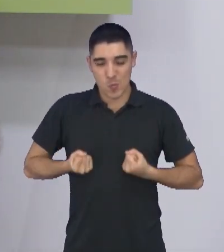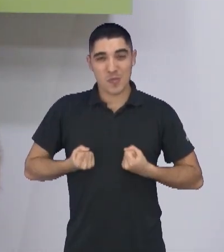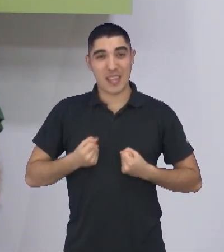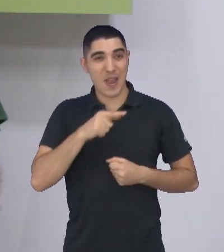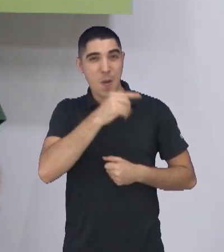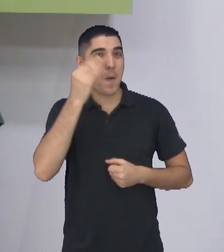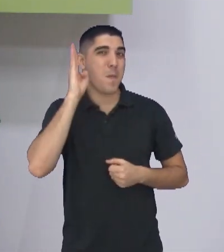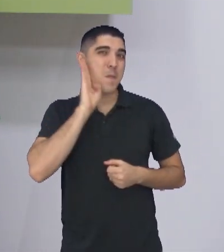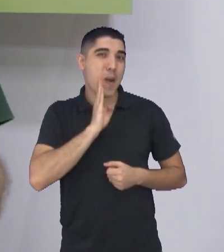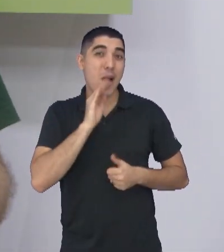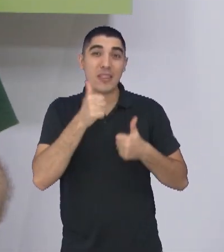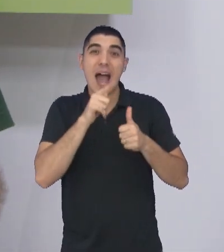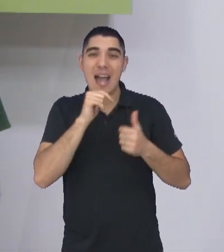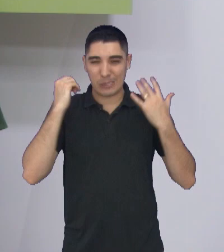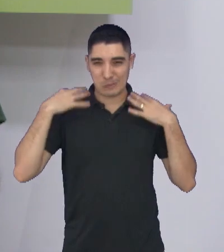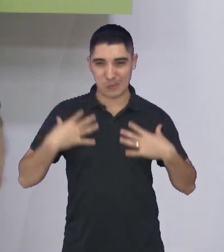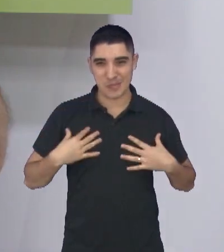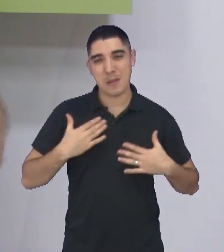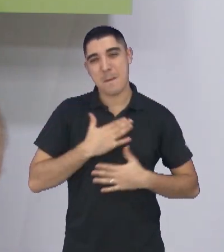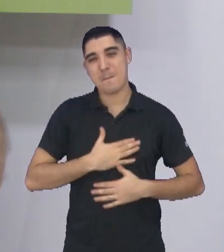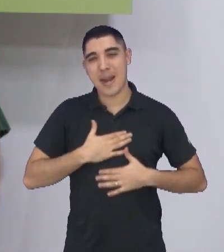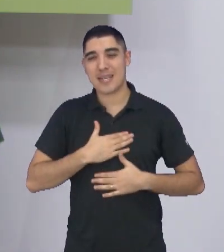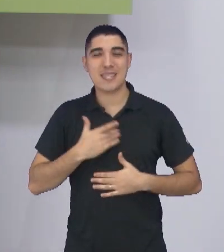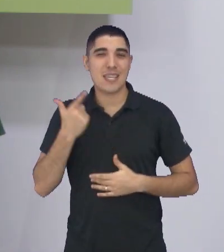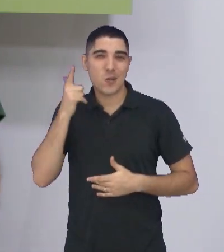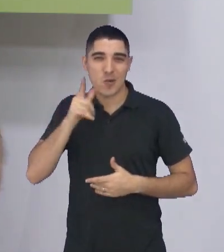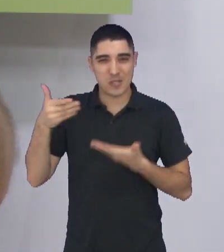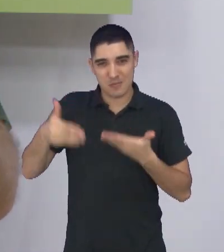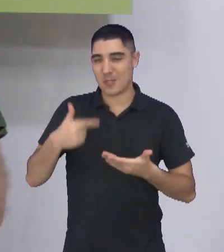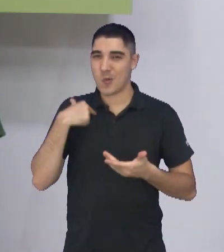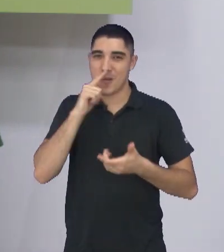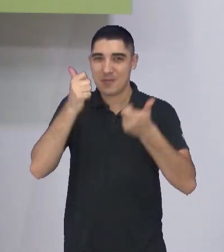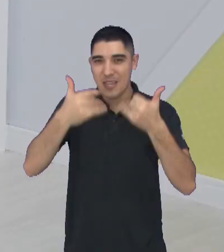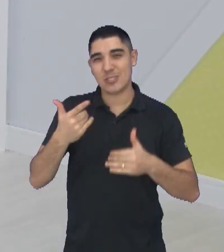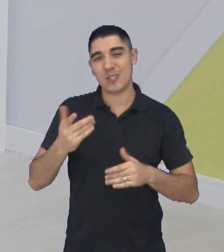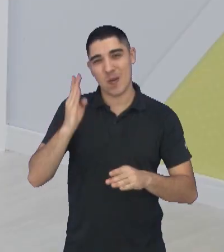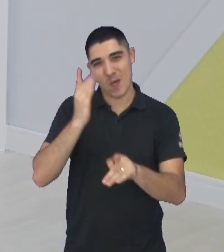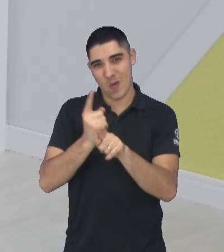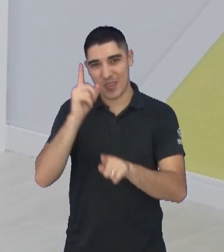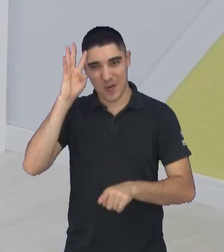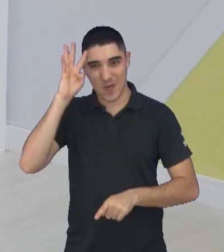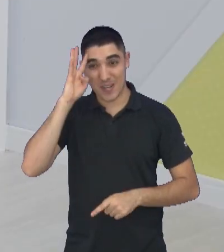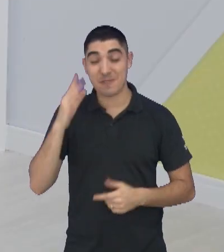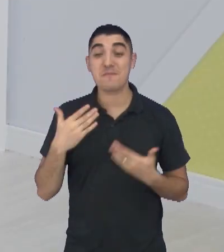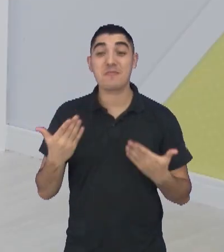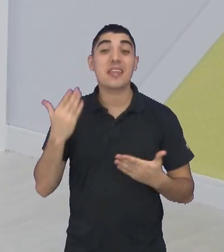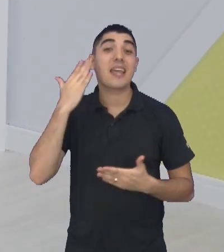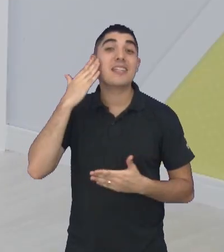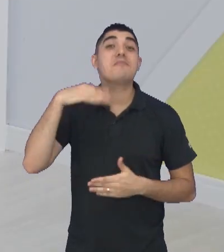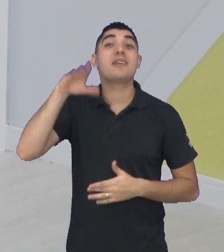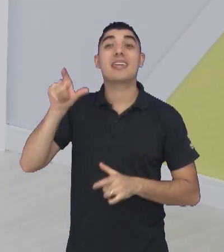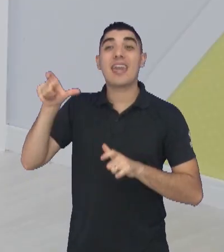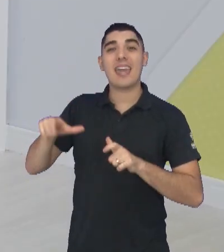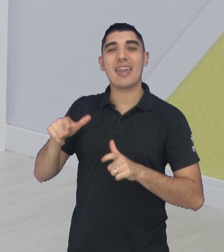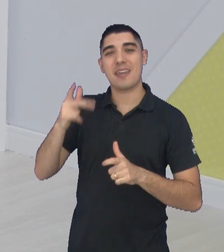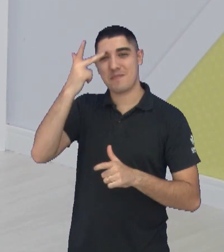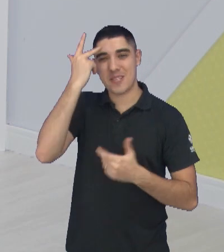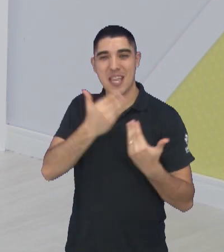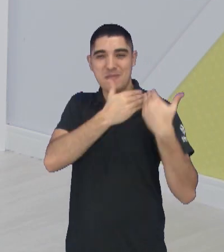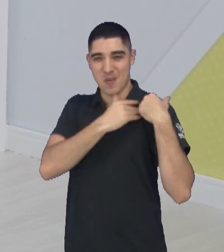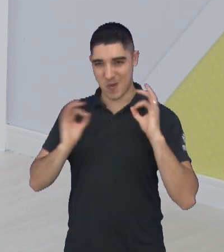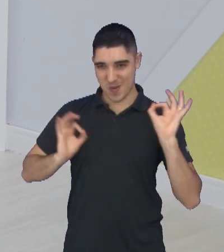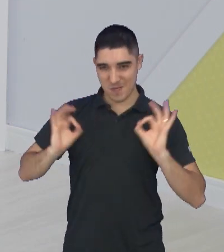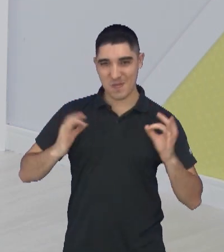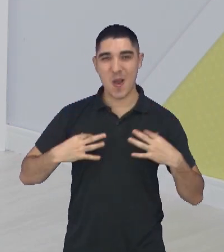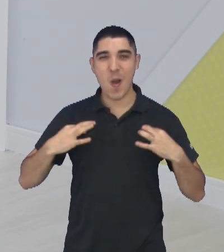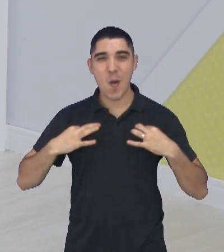prazer inenarrável estar em mais um Hora do Esporte. Até quarta-feira, abraço, tchau. Eu quero saber quem é o estilista do Paulo e o nosso Paulo Jaguatirica.